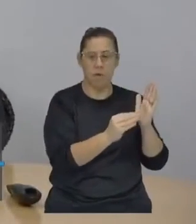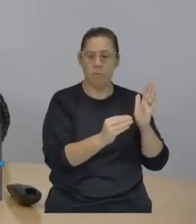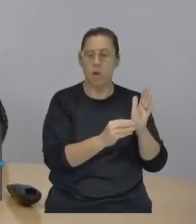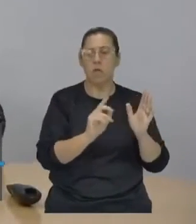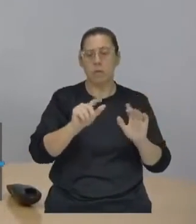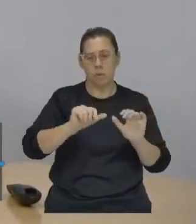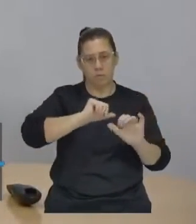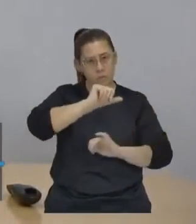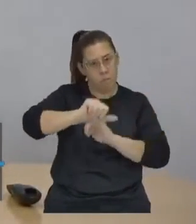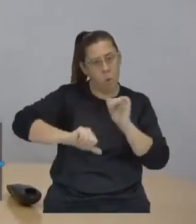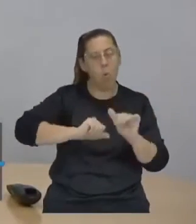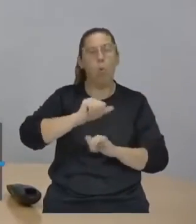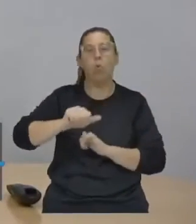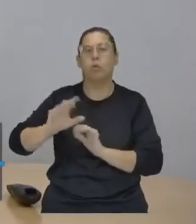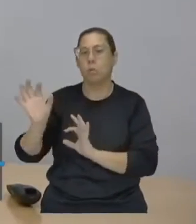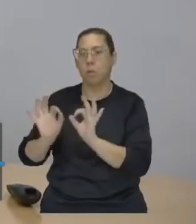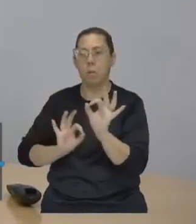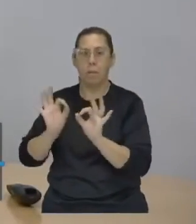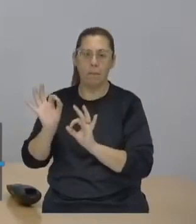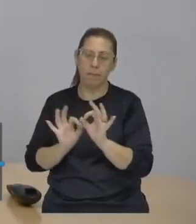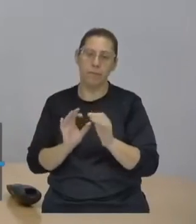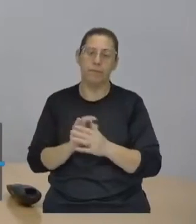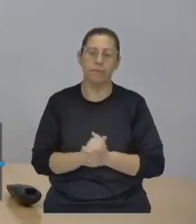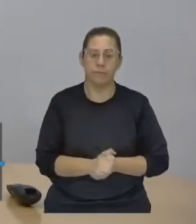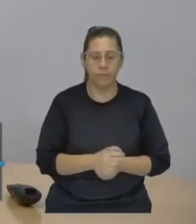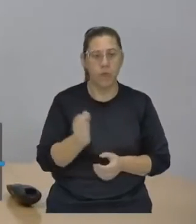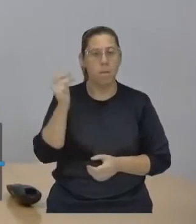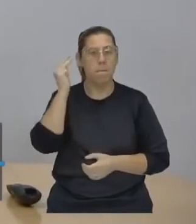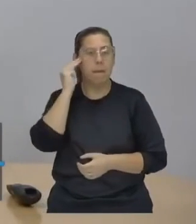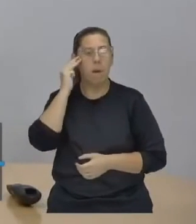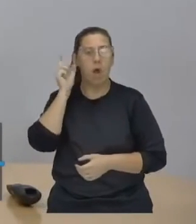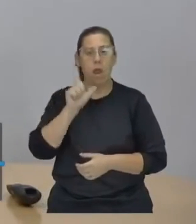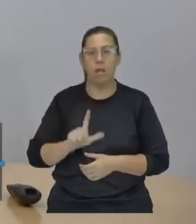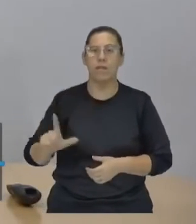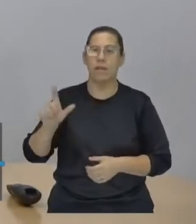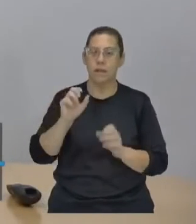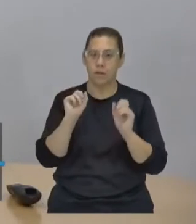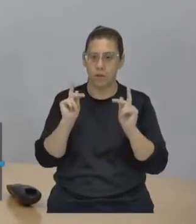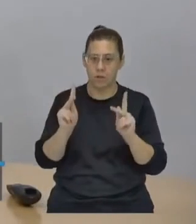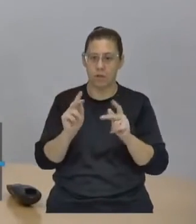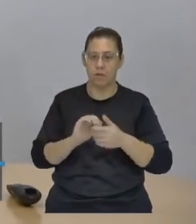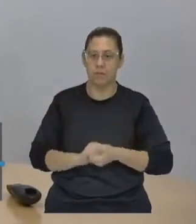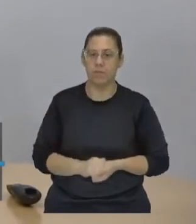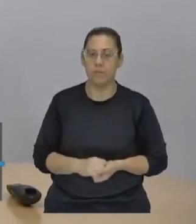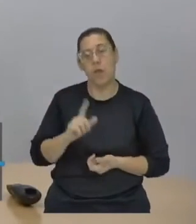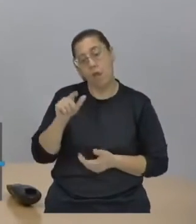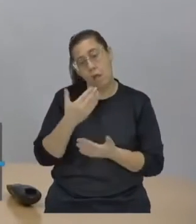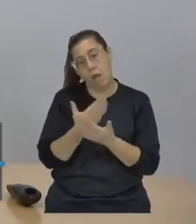você dá uma enfeitada nisso tudo e transforma numa memória literária, certo? Essa foi a nossa aula de hoje.